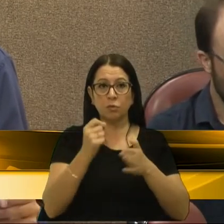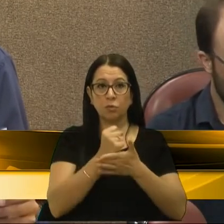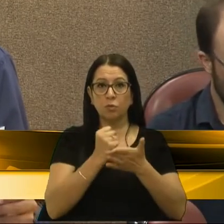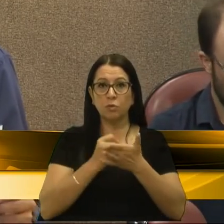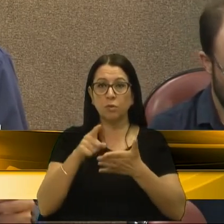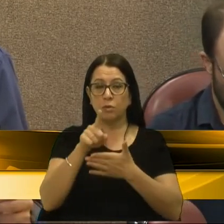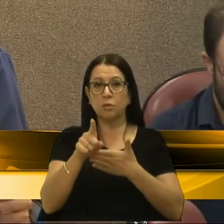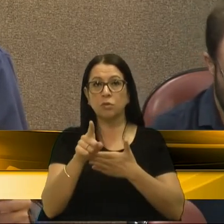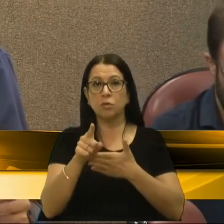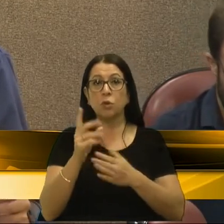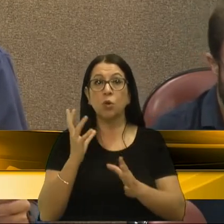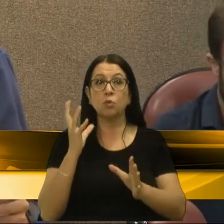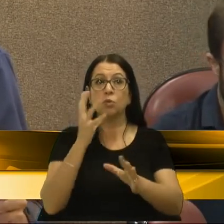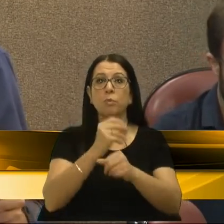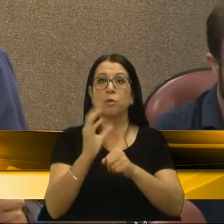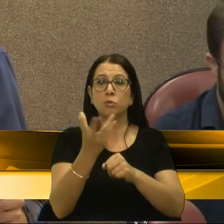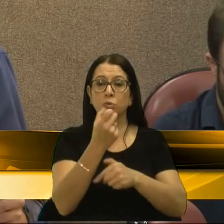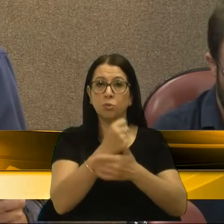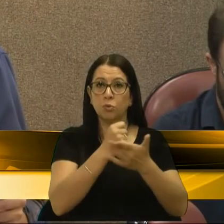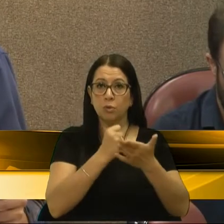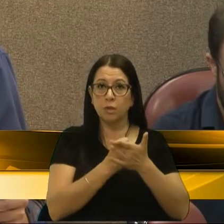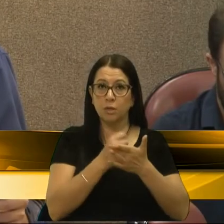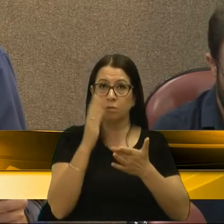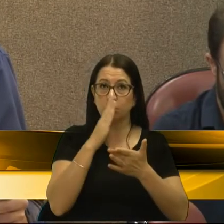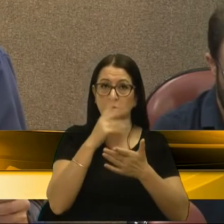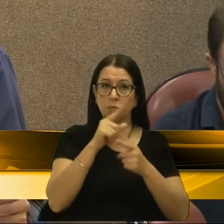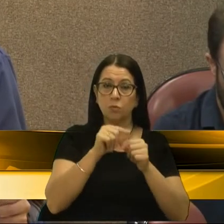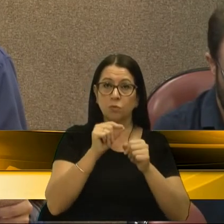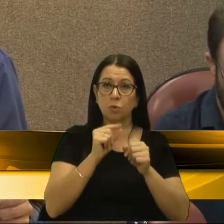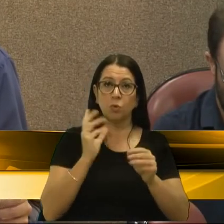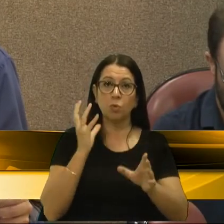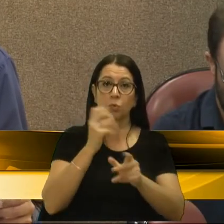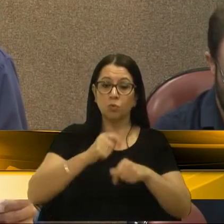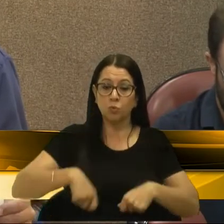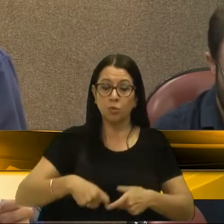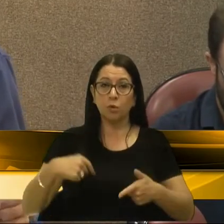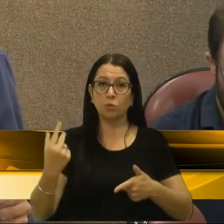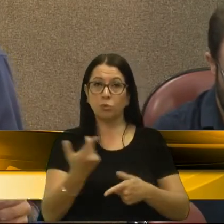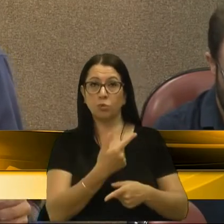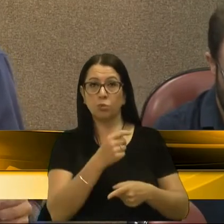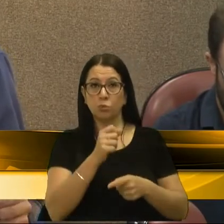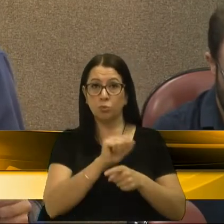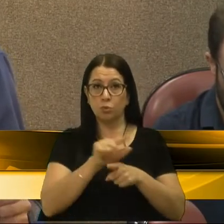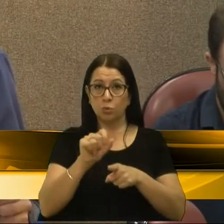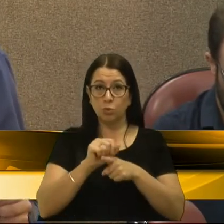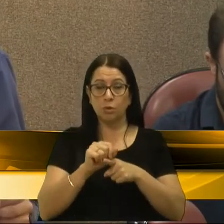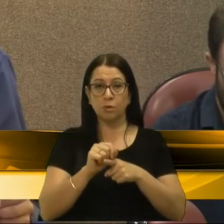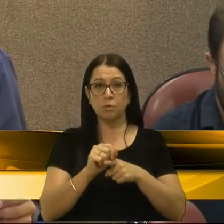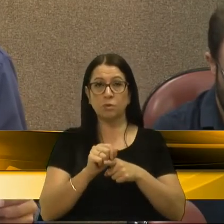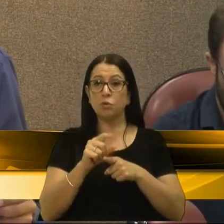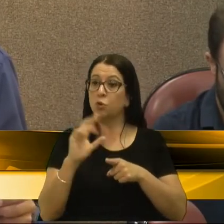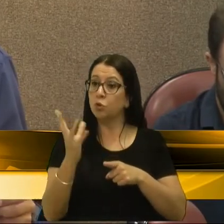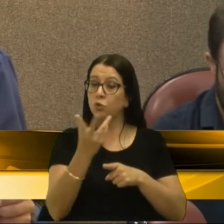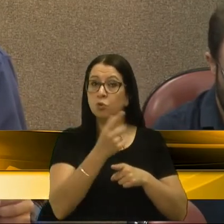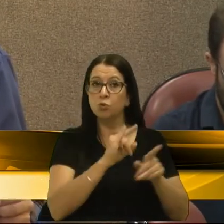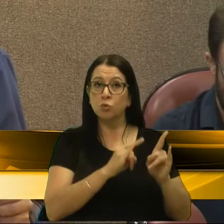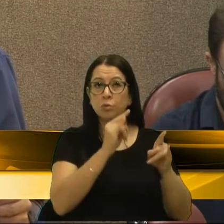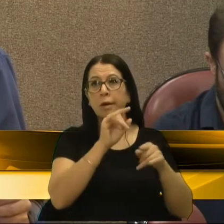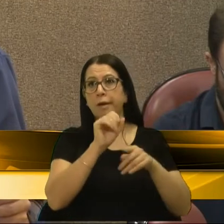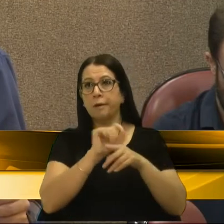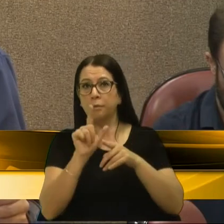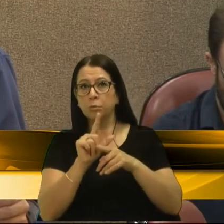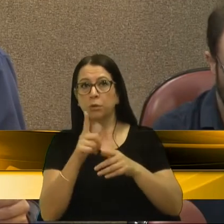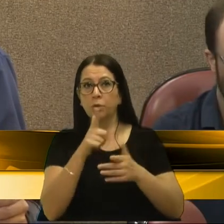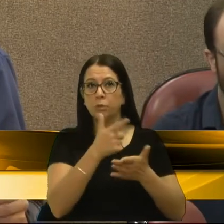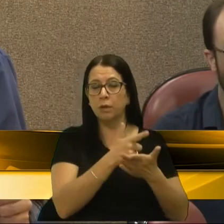7. Somados todos os contratos vigentes de aluguel, qual é o custo total mensal de aluguéis? 8. Dos imóveis que encontram-se desocupados e com